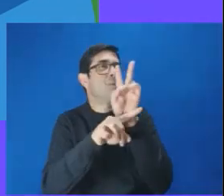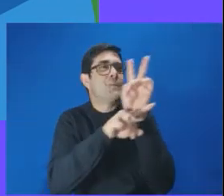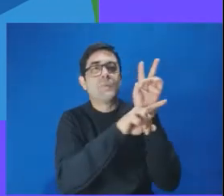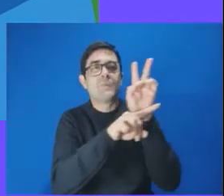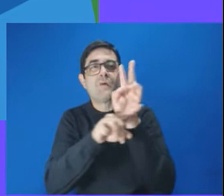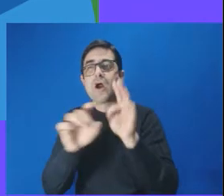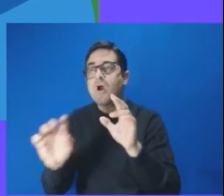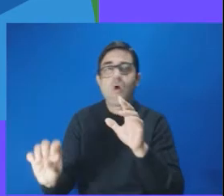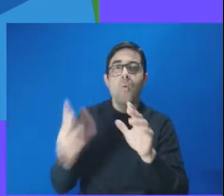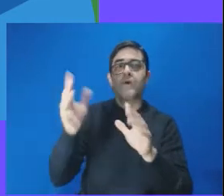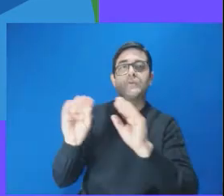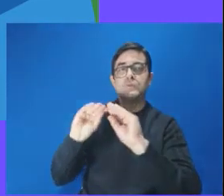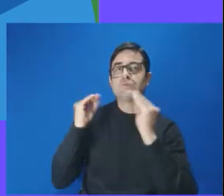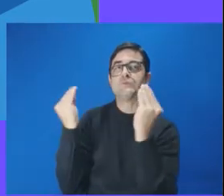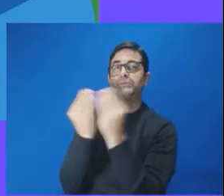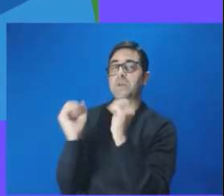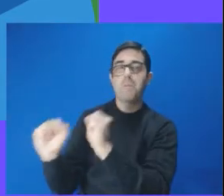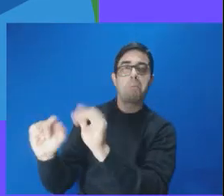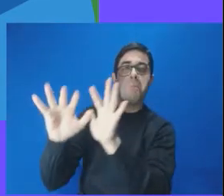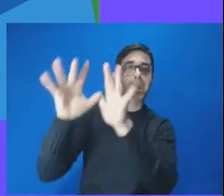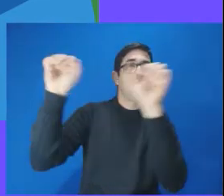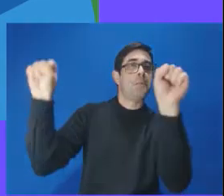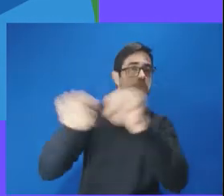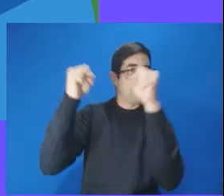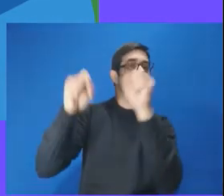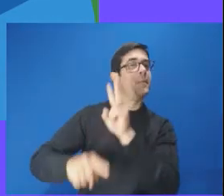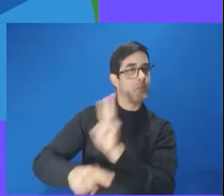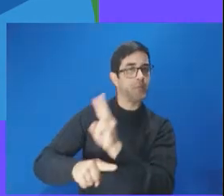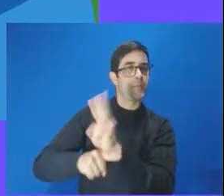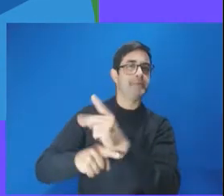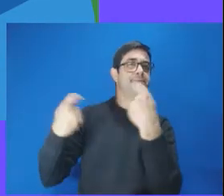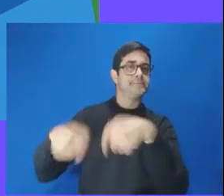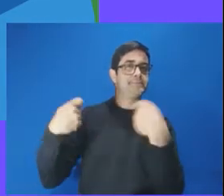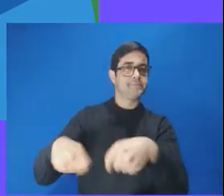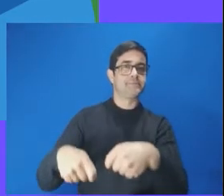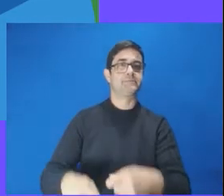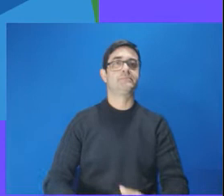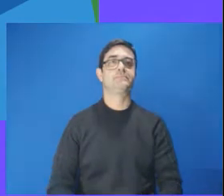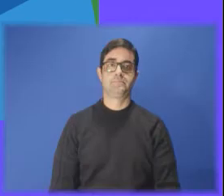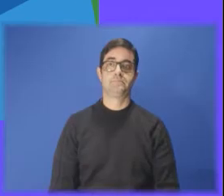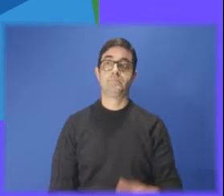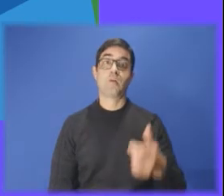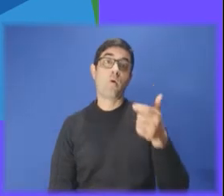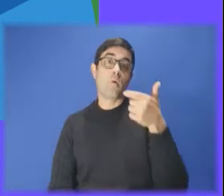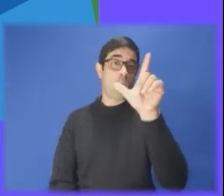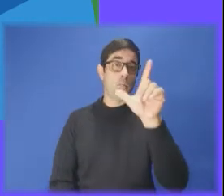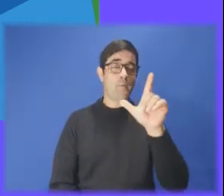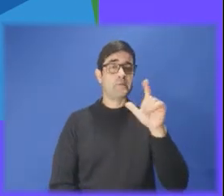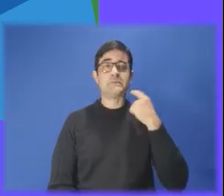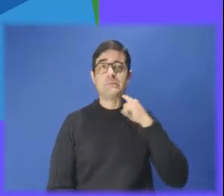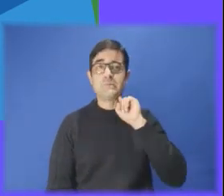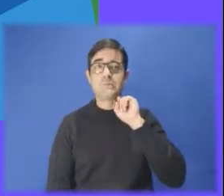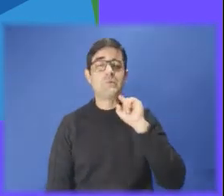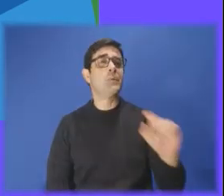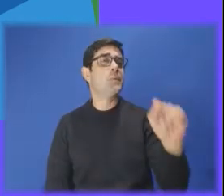bastante dinâmico e a gente precisa estar sempre de olho para que novas substâncias não causem esse efeito. Outra fonte